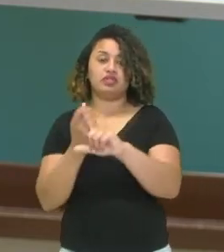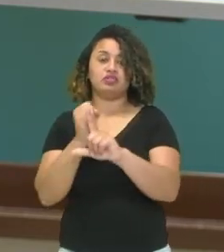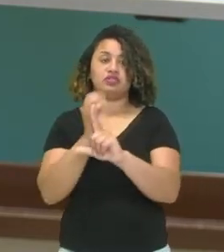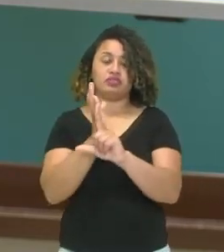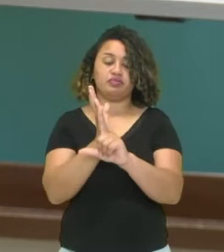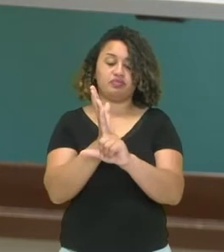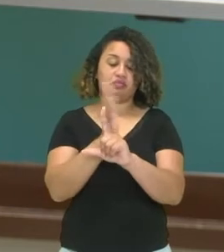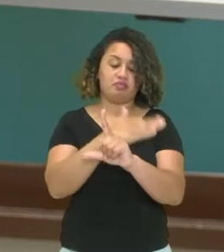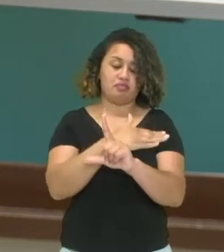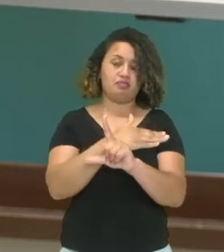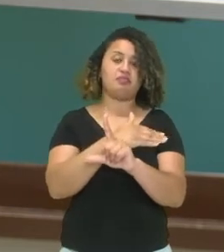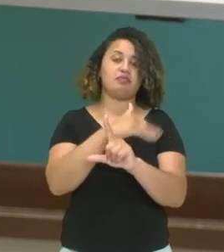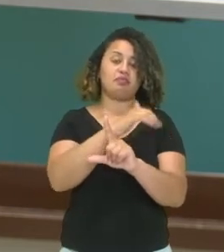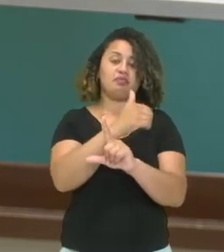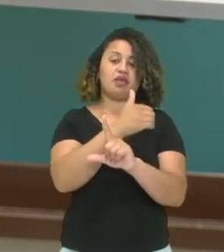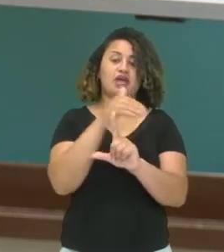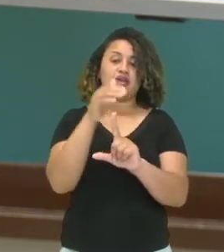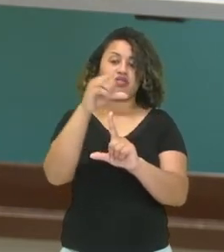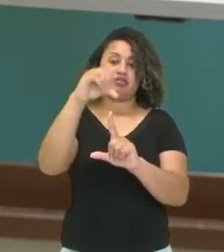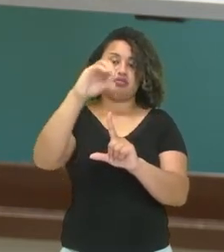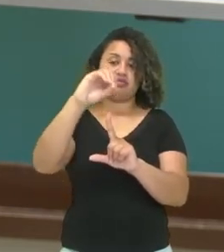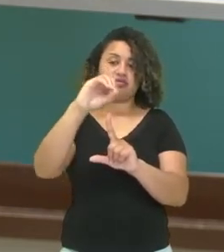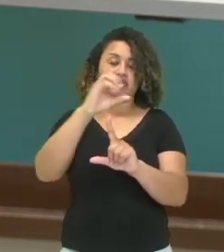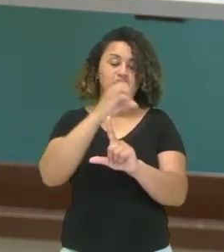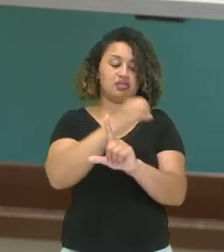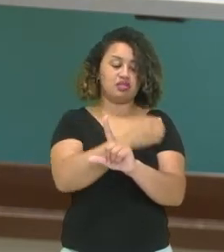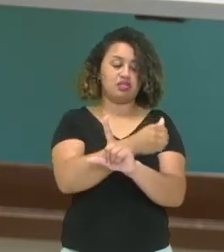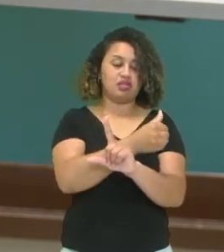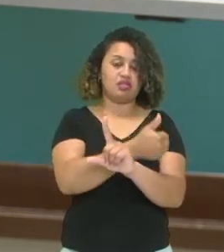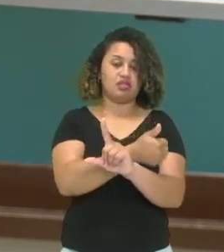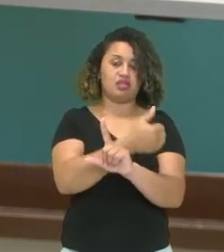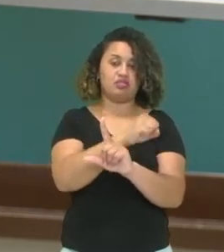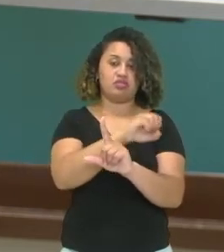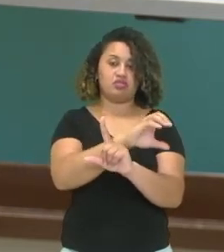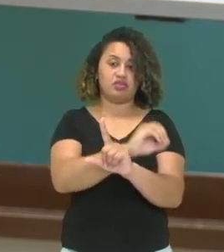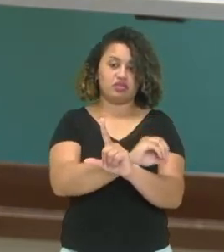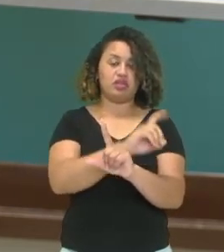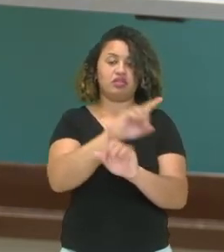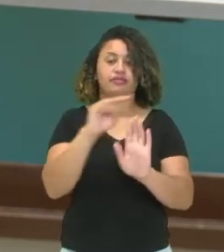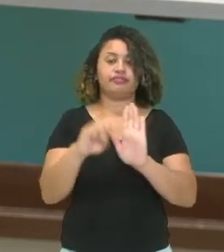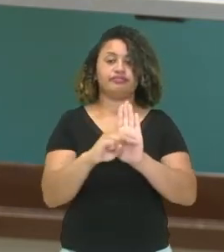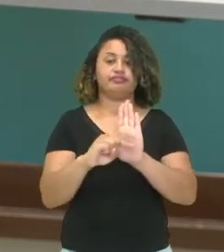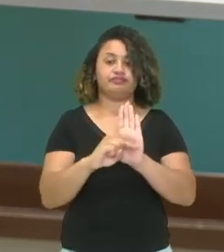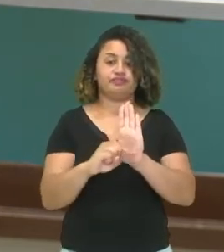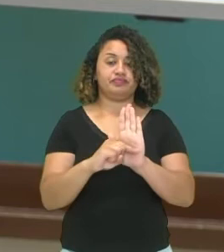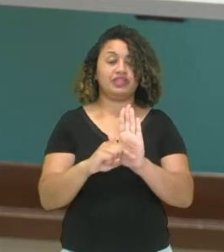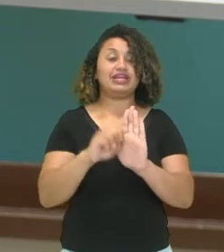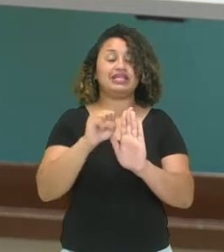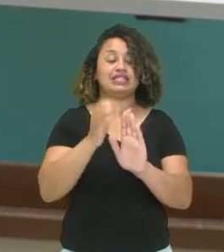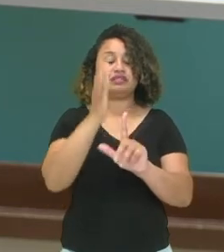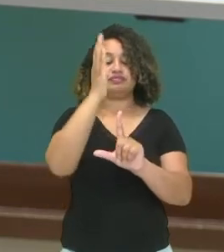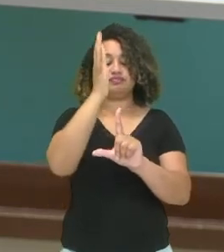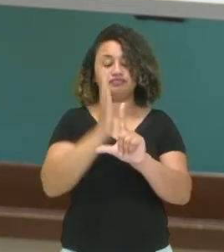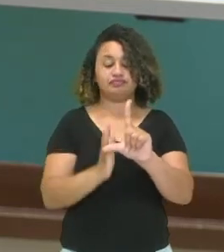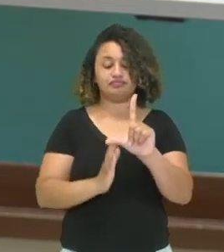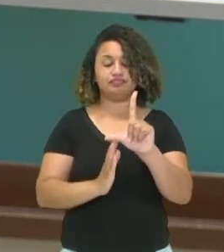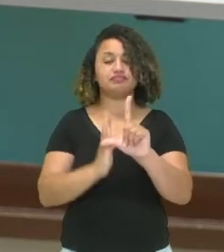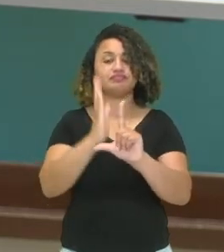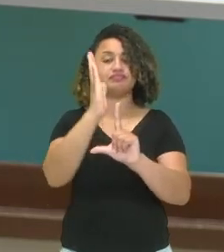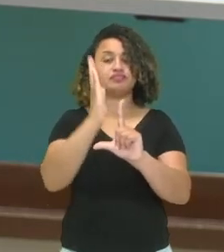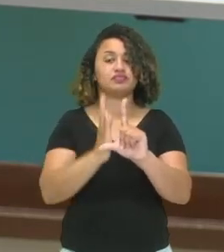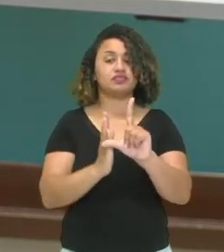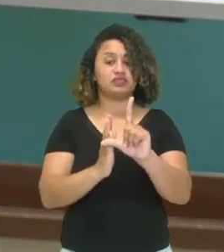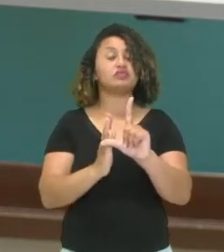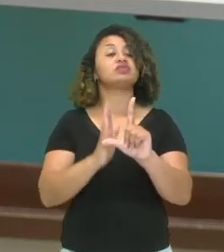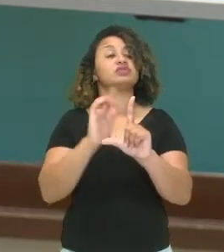for maior que 90 até 180 graus, negativo. E se ele for exatamente 90 graus,